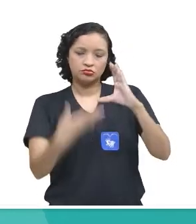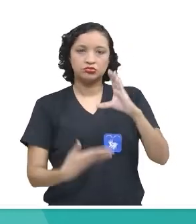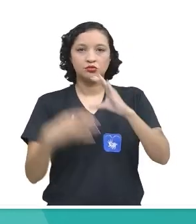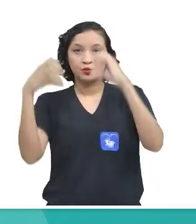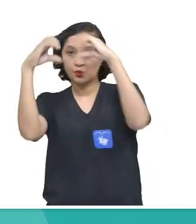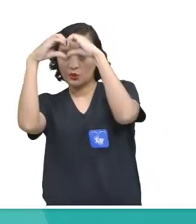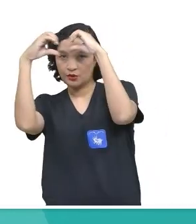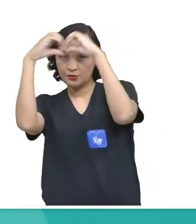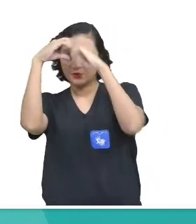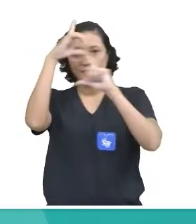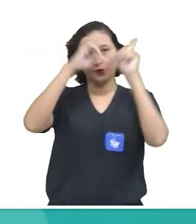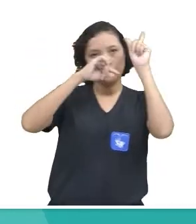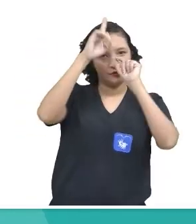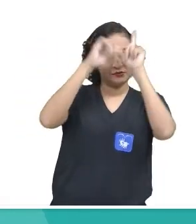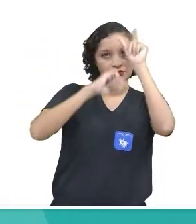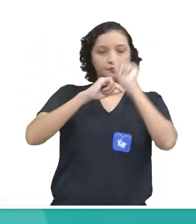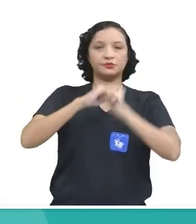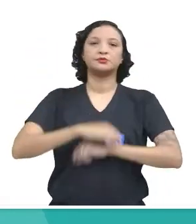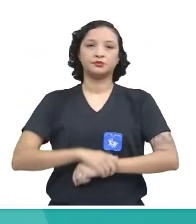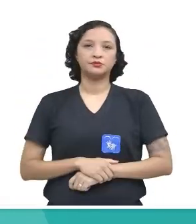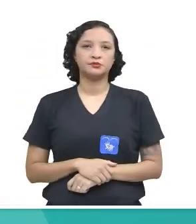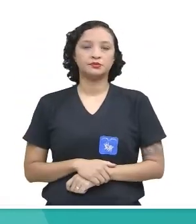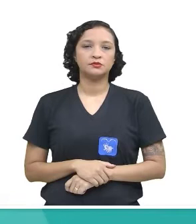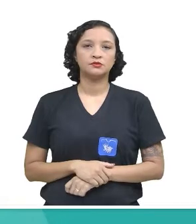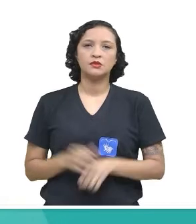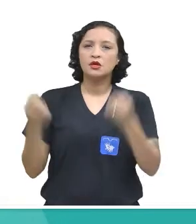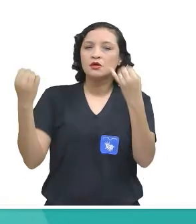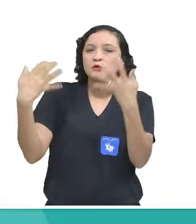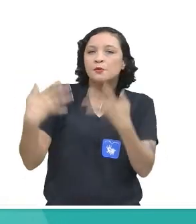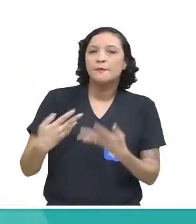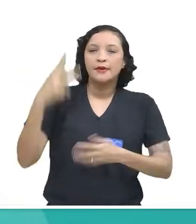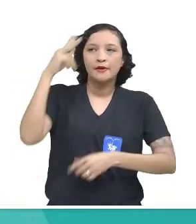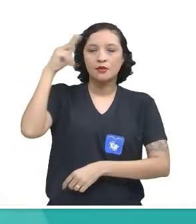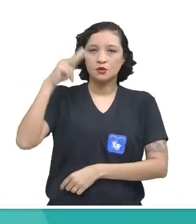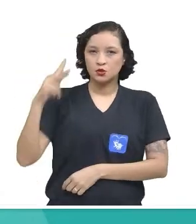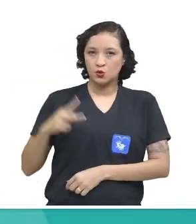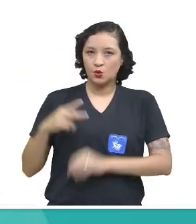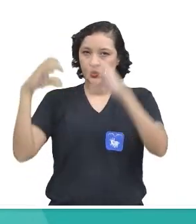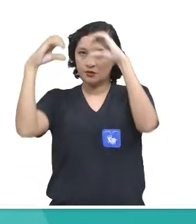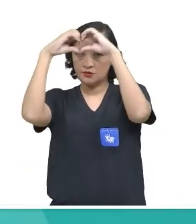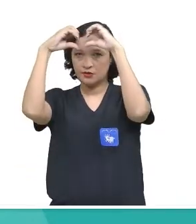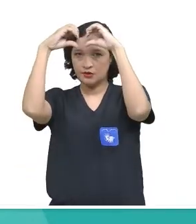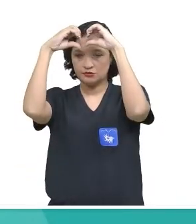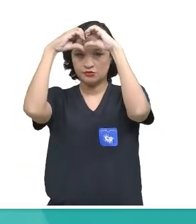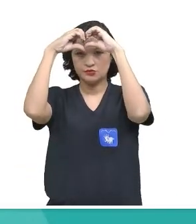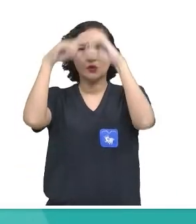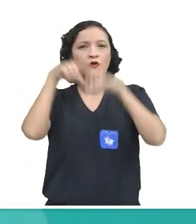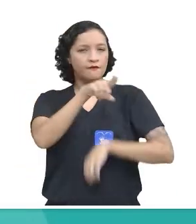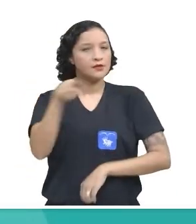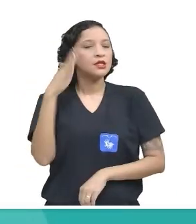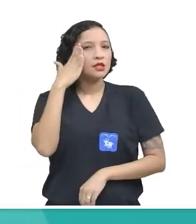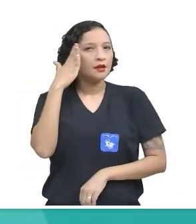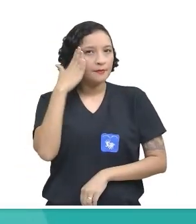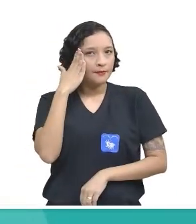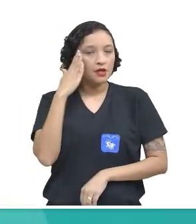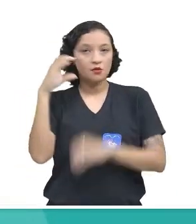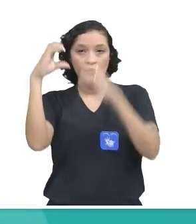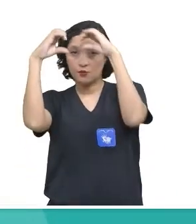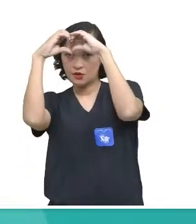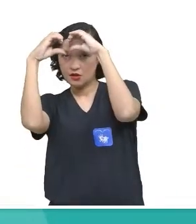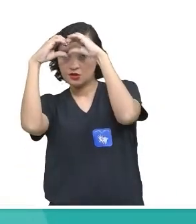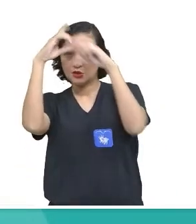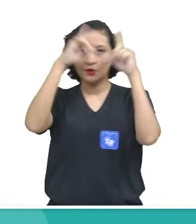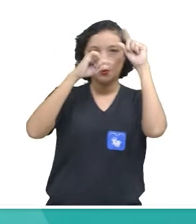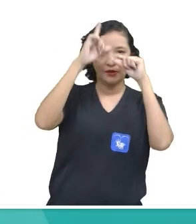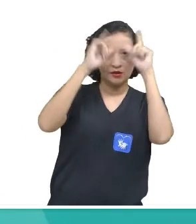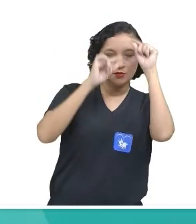boi Caprichoso, né? Falando um pouquinho mais da história do boi Garantido, vocês sabiam que o boi Garantido e o Caprichoso